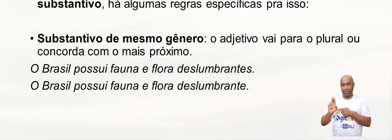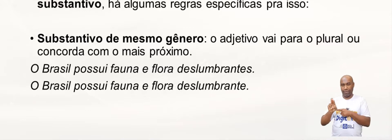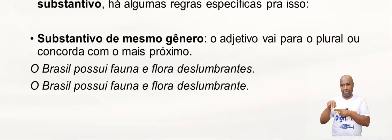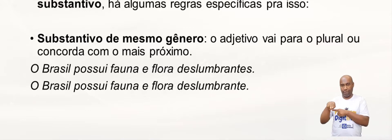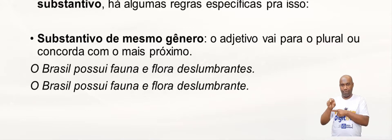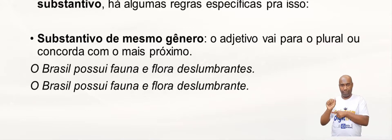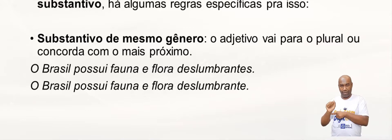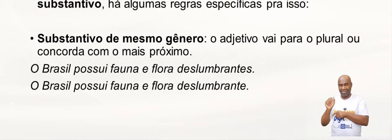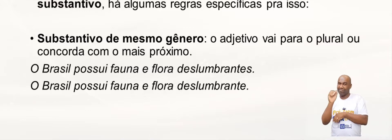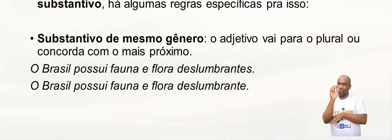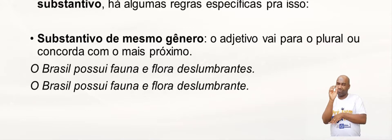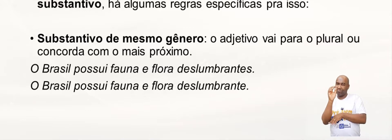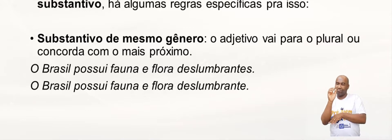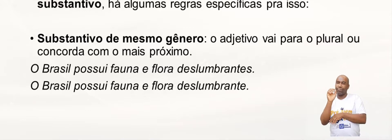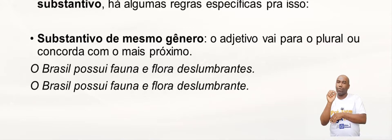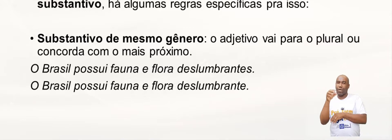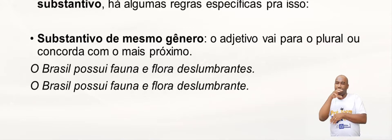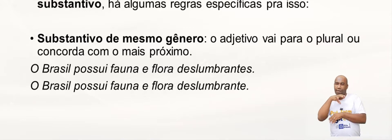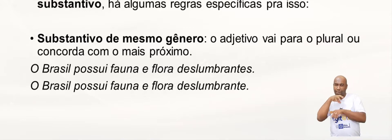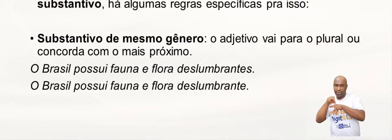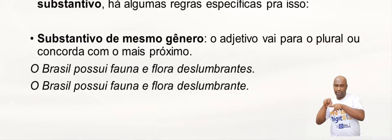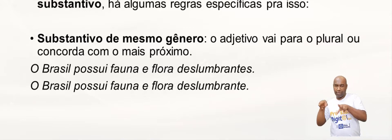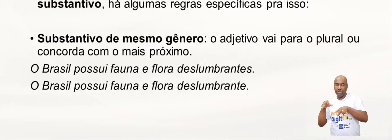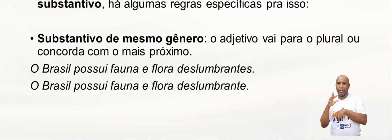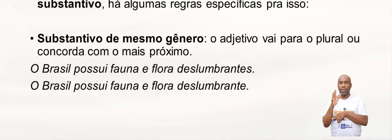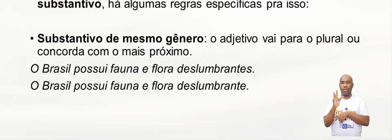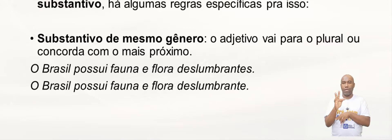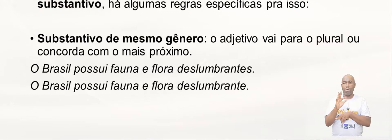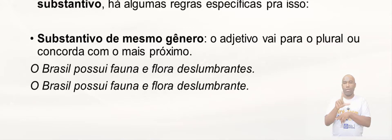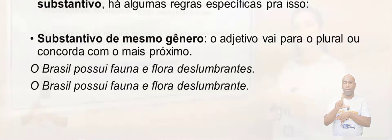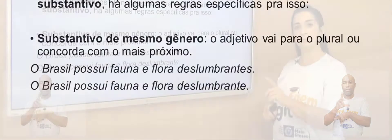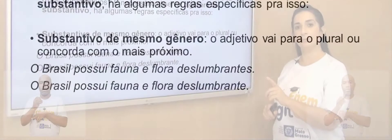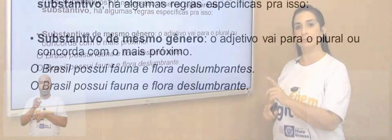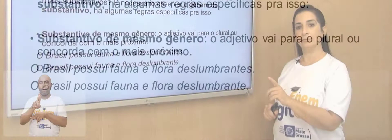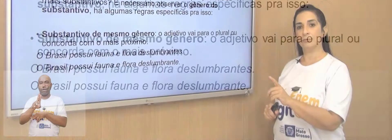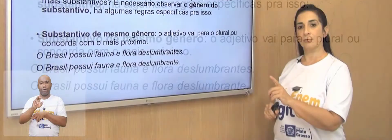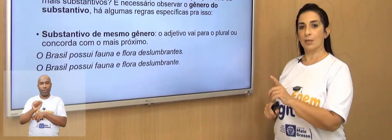deslumbrante. Isso não significa que eu estou excluindo a fauna.